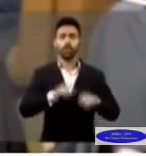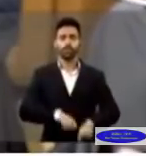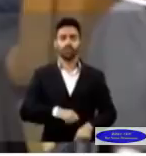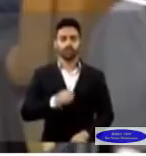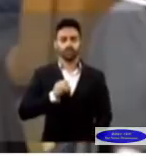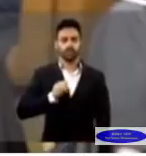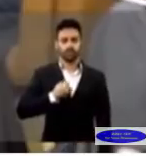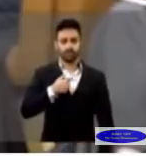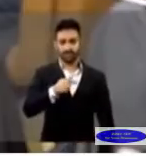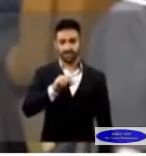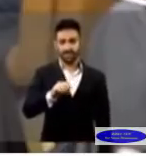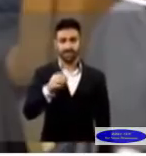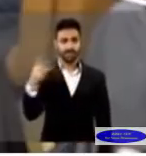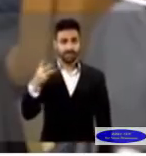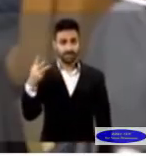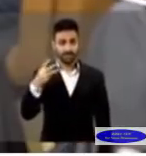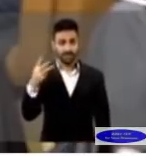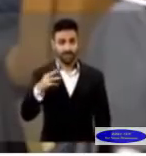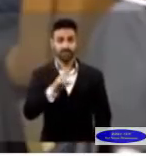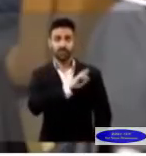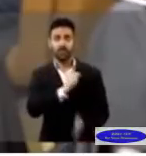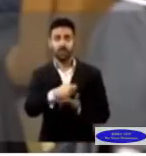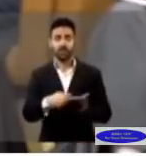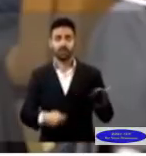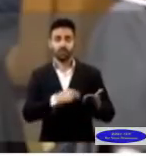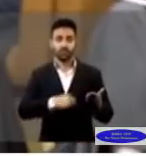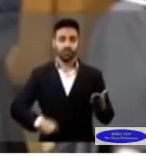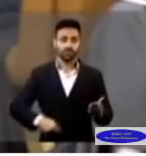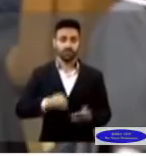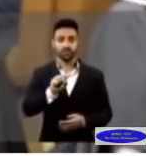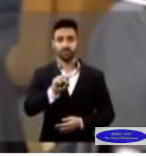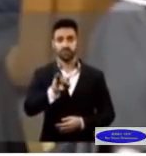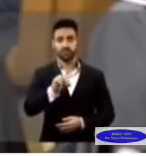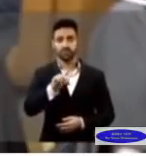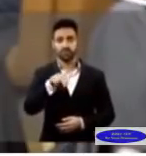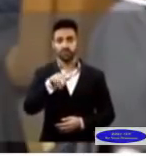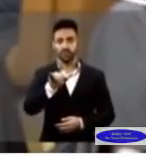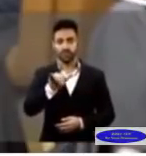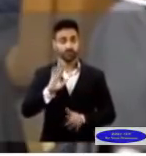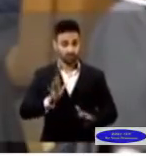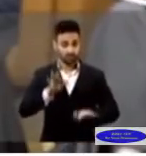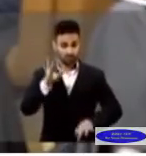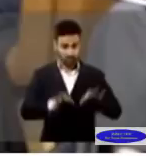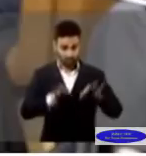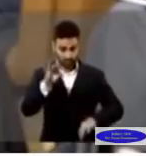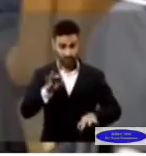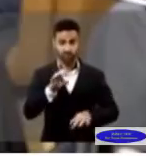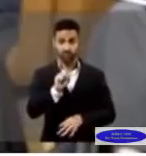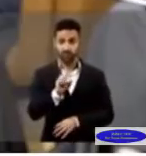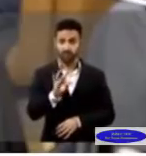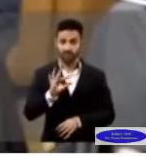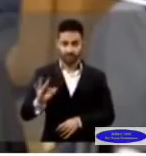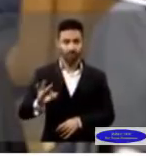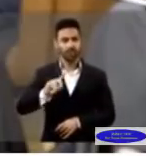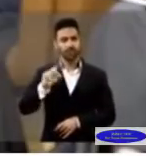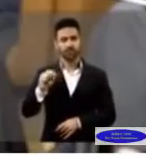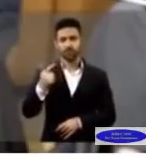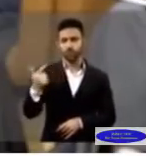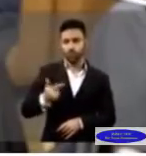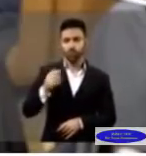regimental na ação penal número 865, da relatoria do ministro Herman Benjamin, enfrentou, não foi outra questão parecida,